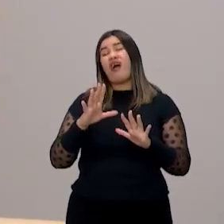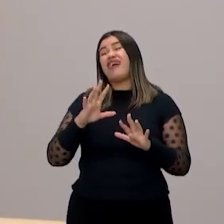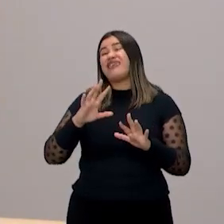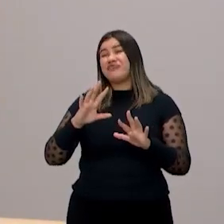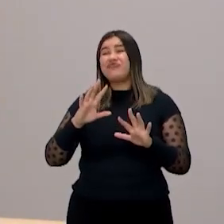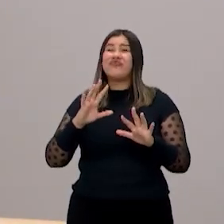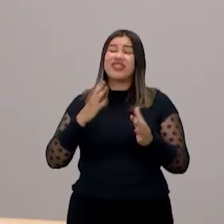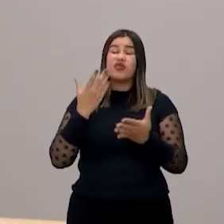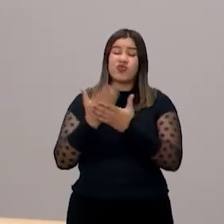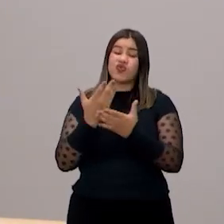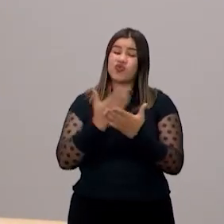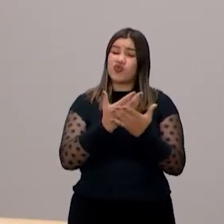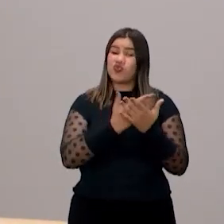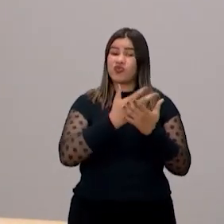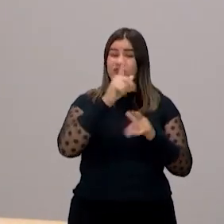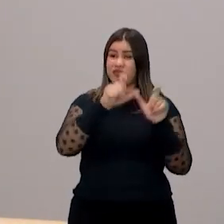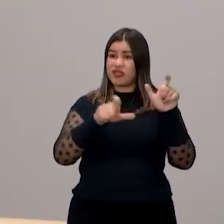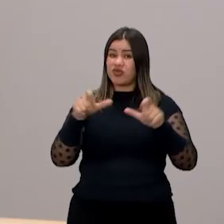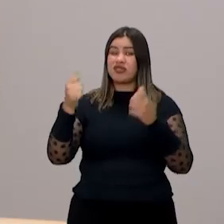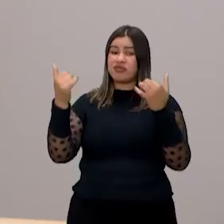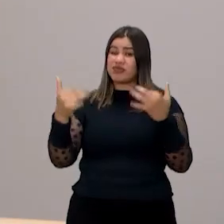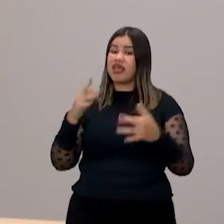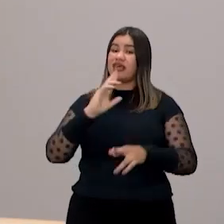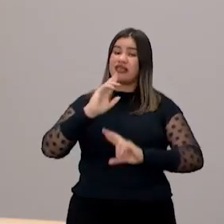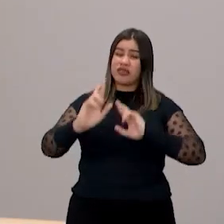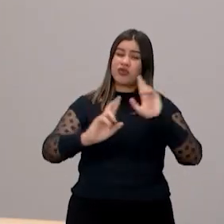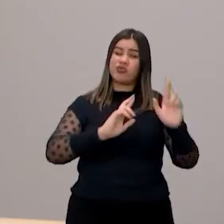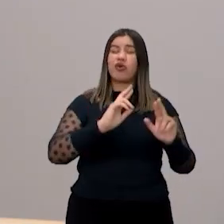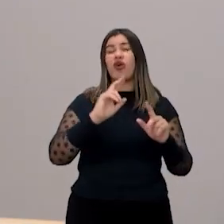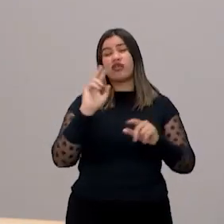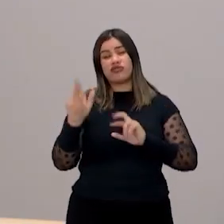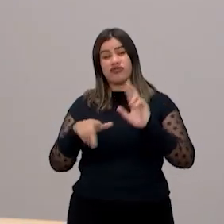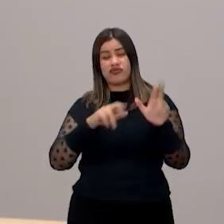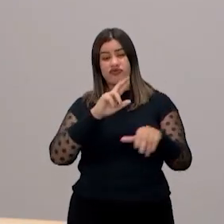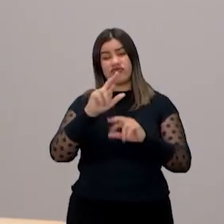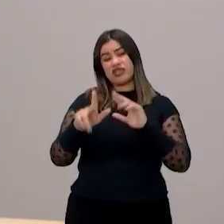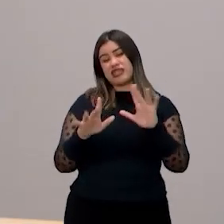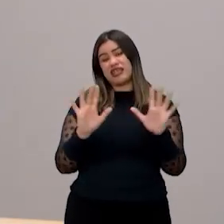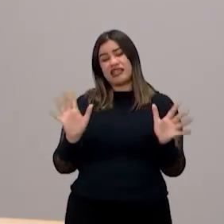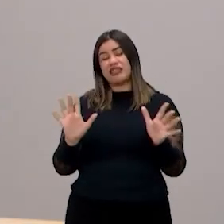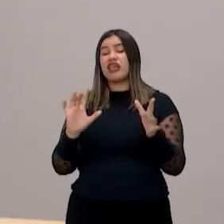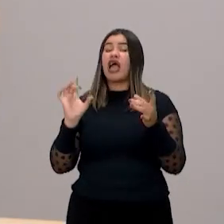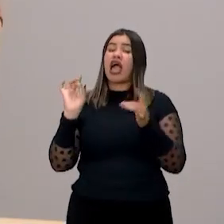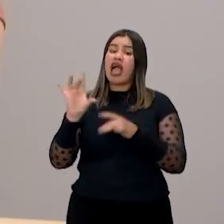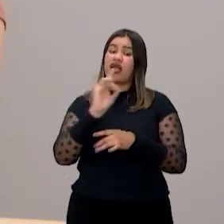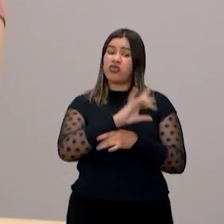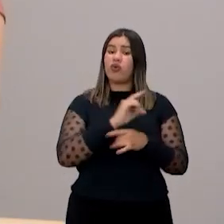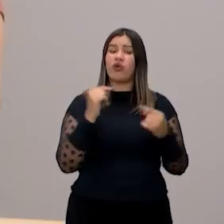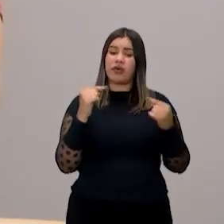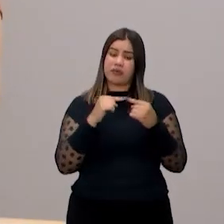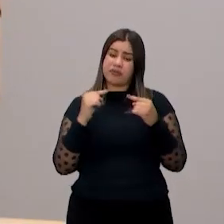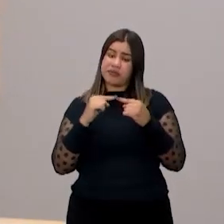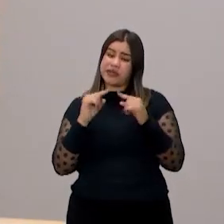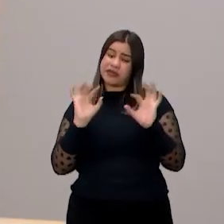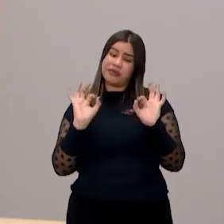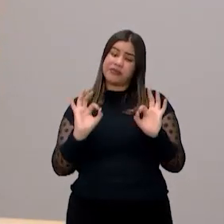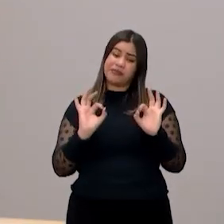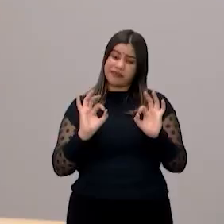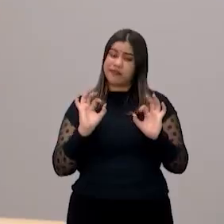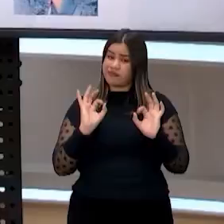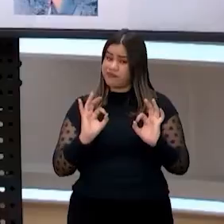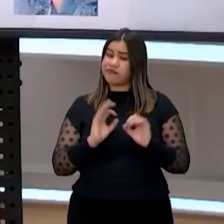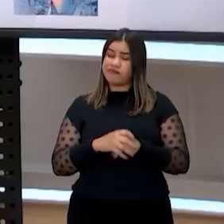resposta, mas todos, em grande medida, vão dizer que é um puxadinho. Cada um vai adaptando de acordo com como julga mais conveniente,